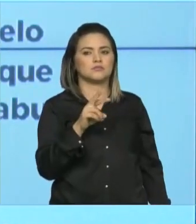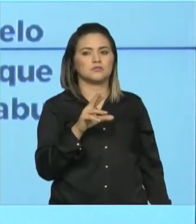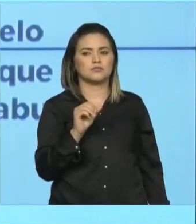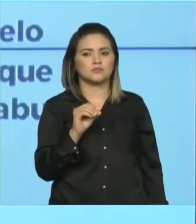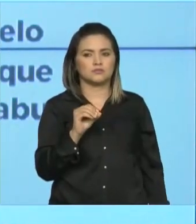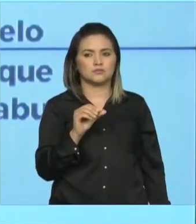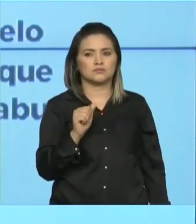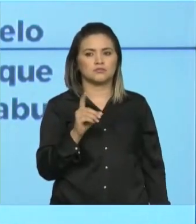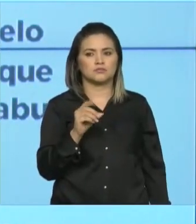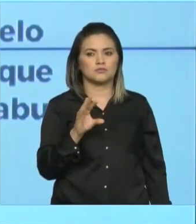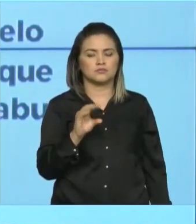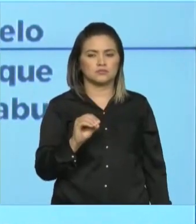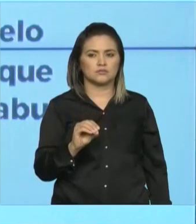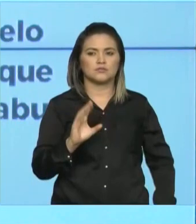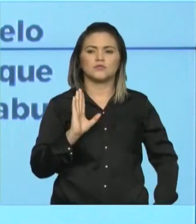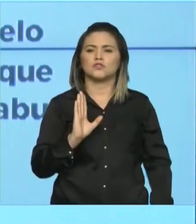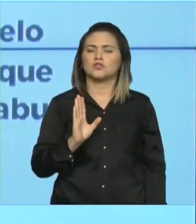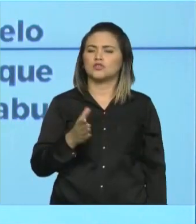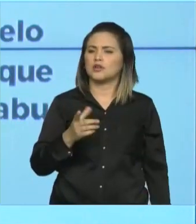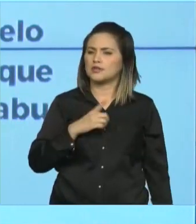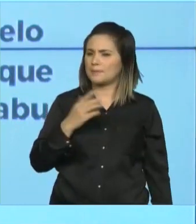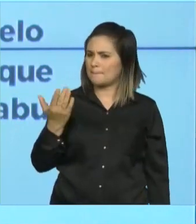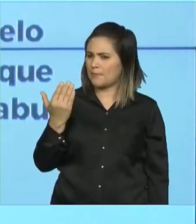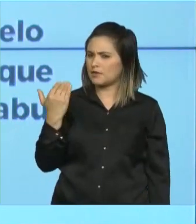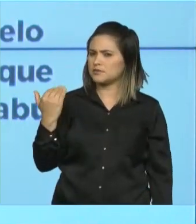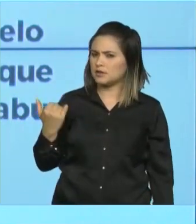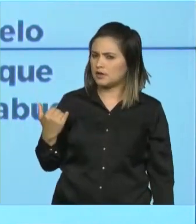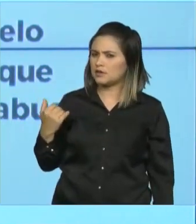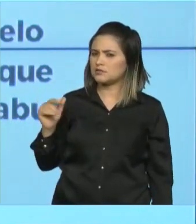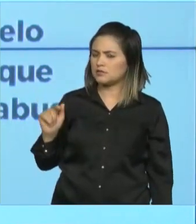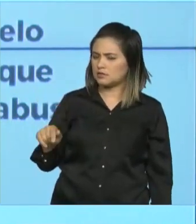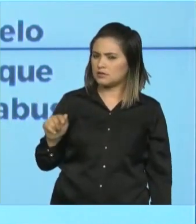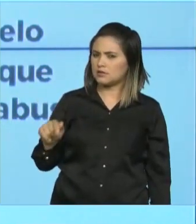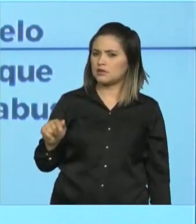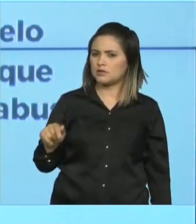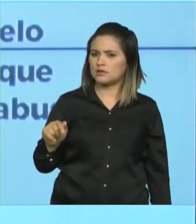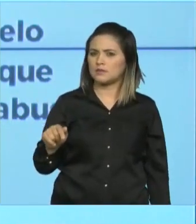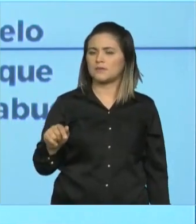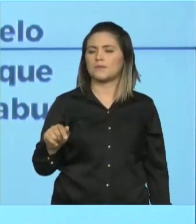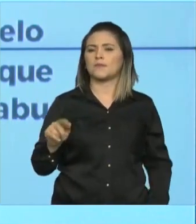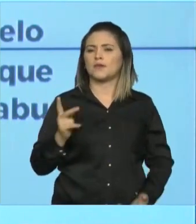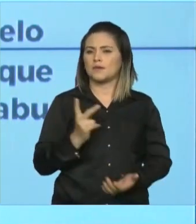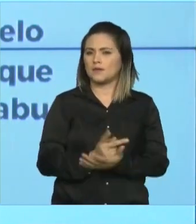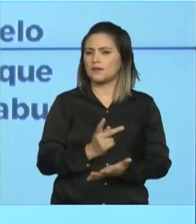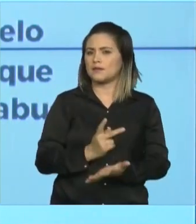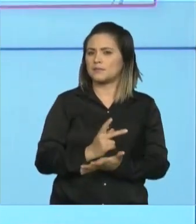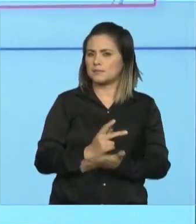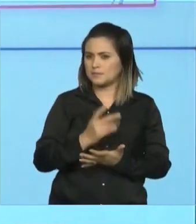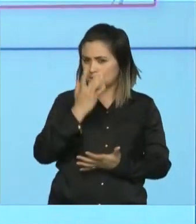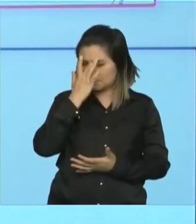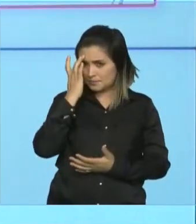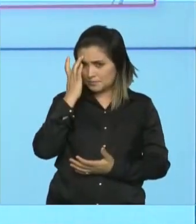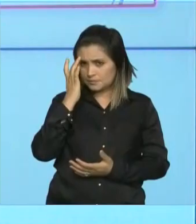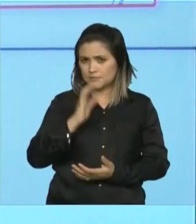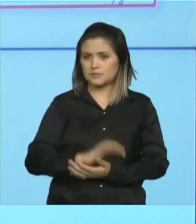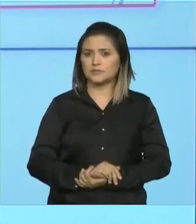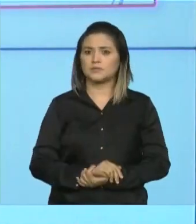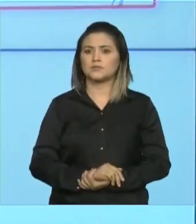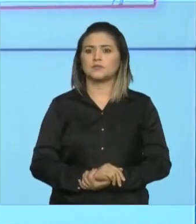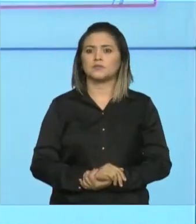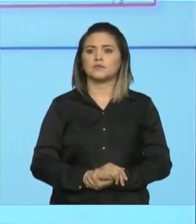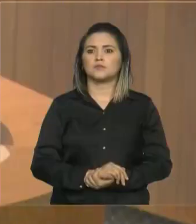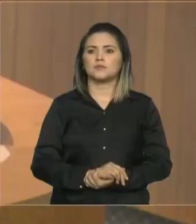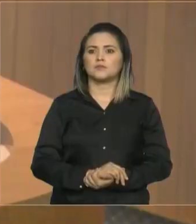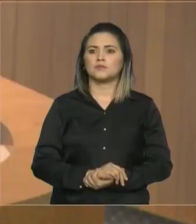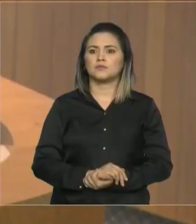consta, já houve outros episódios em Vargem Grande e em Cândido Mendes, que ainda estamos apurando.